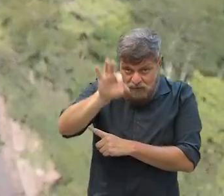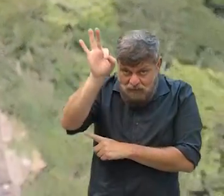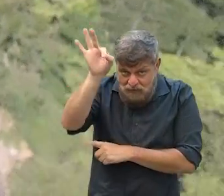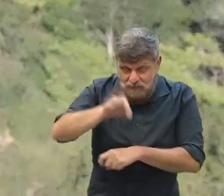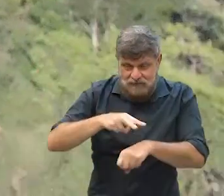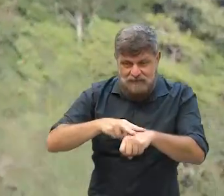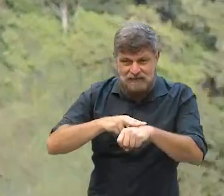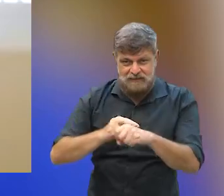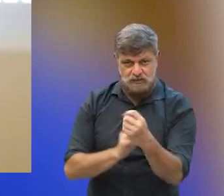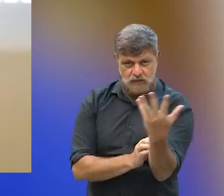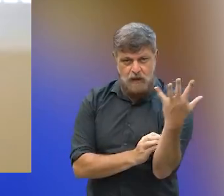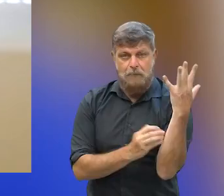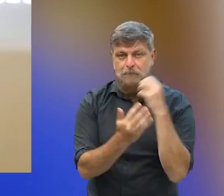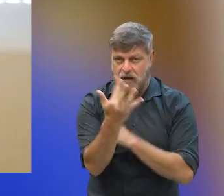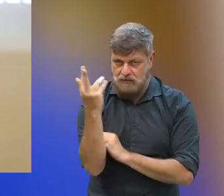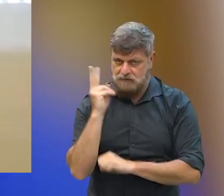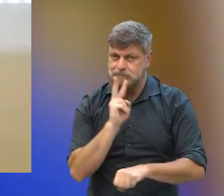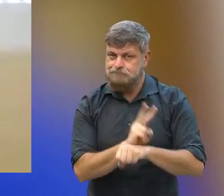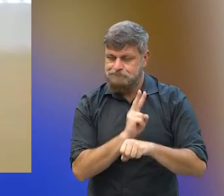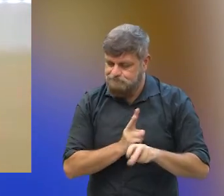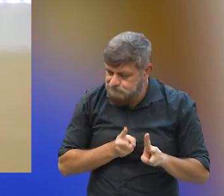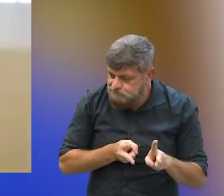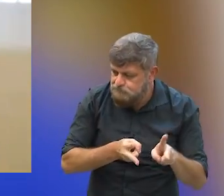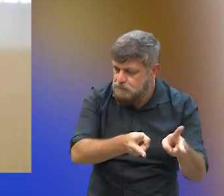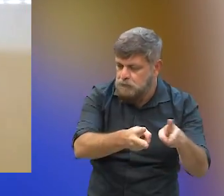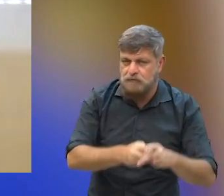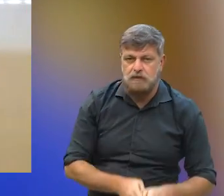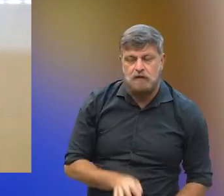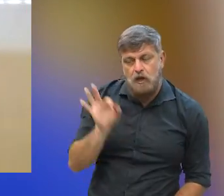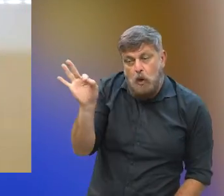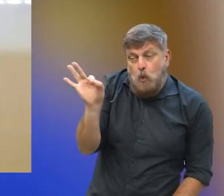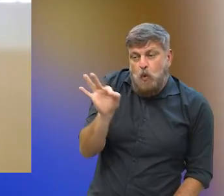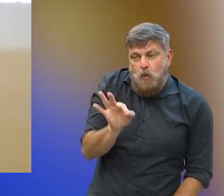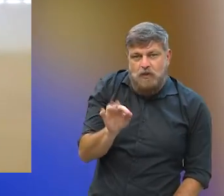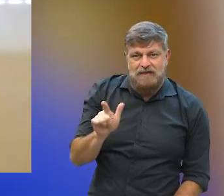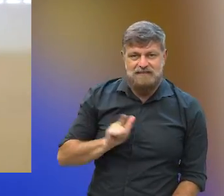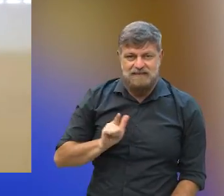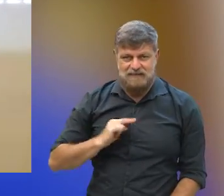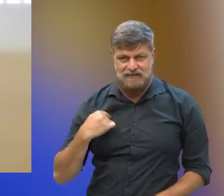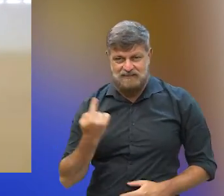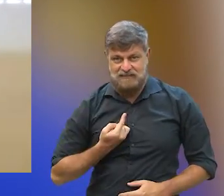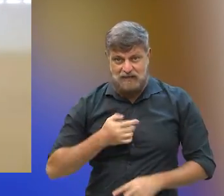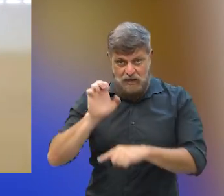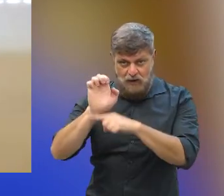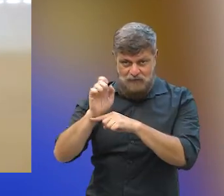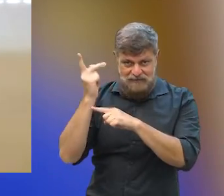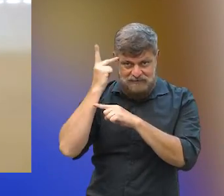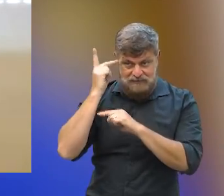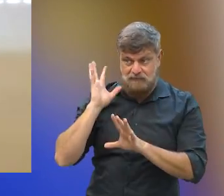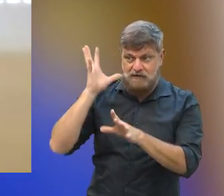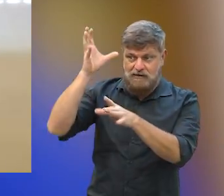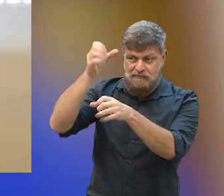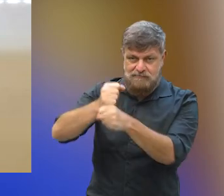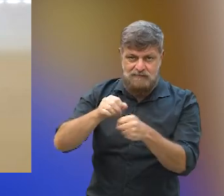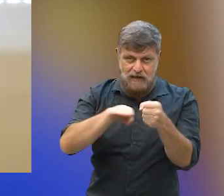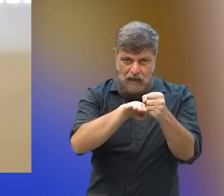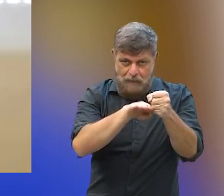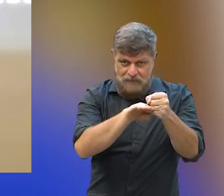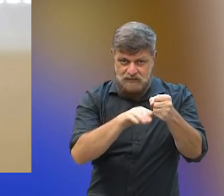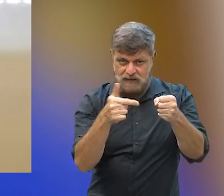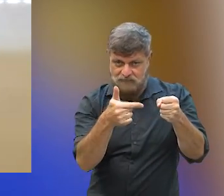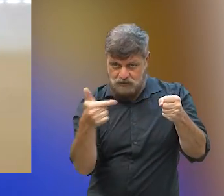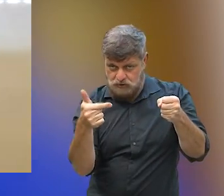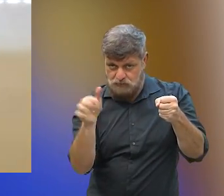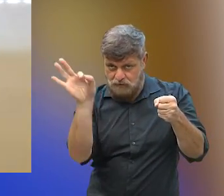vegetação preservada. Bom, é um índice que não é o que a gente tem para o estado de São Paulo, na média, né, que são os 22, ele está um